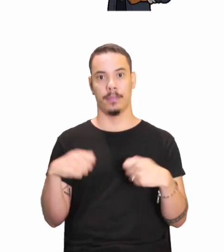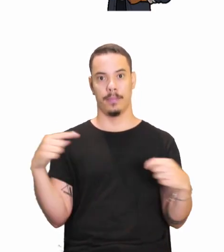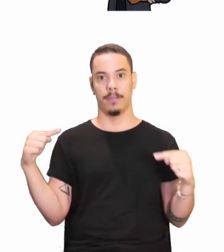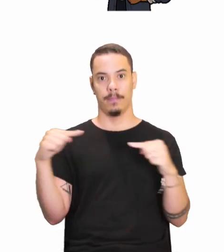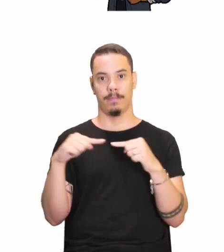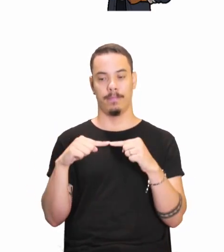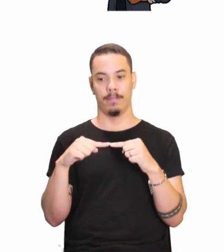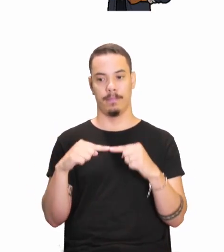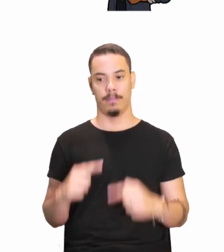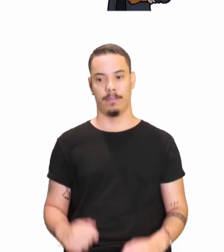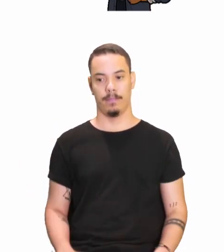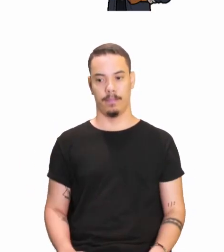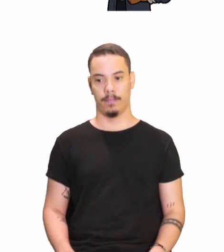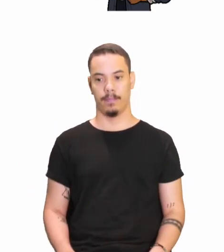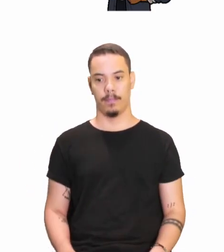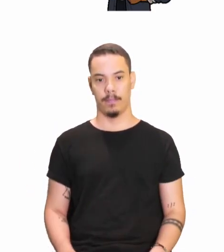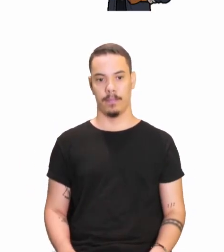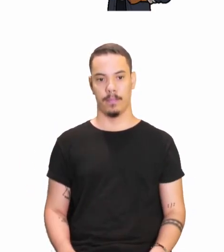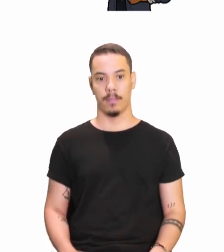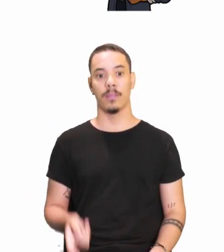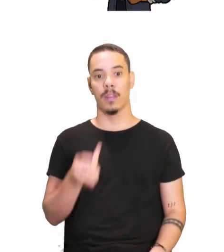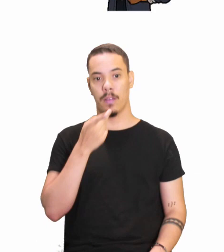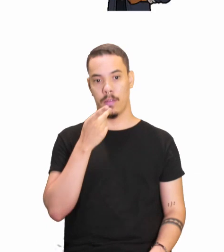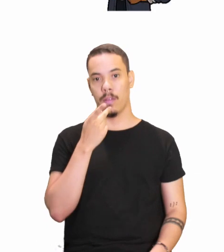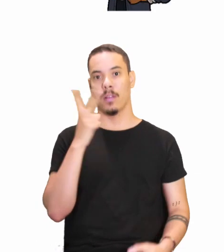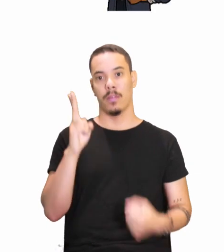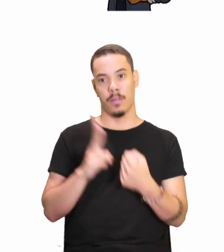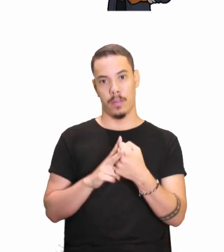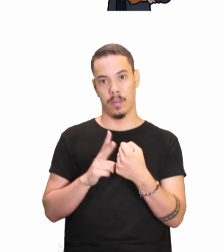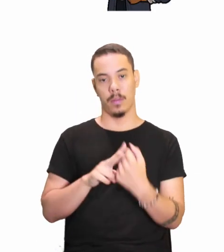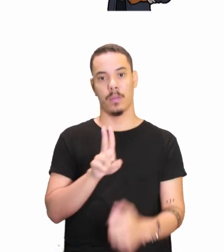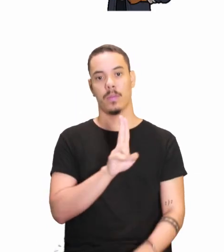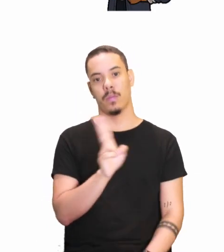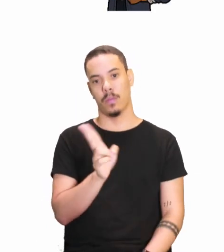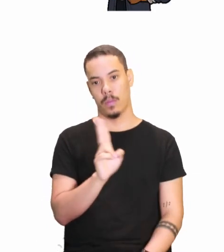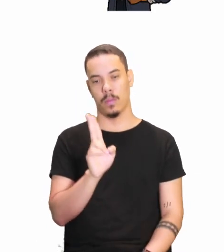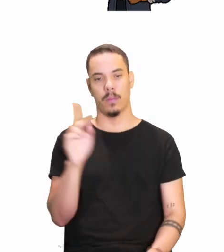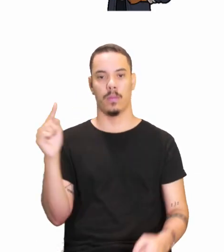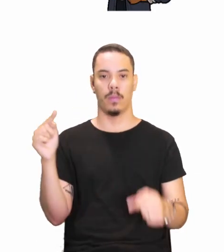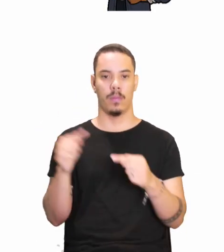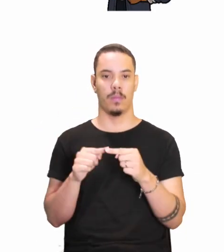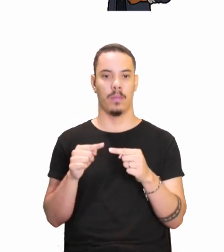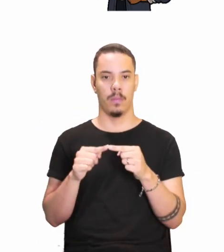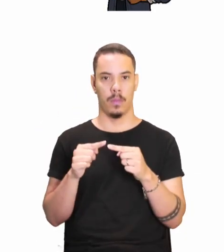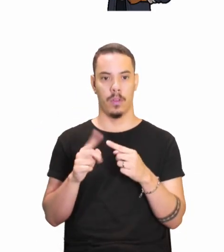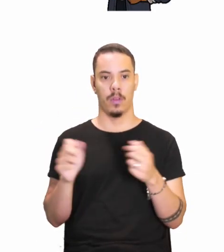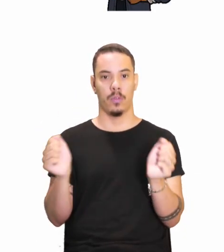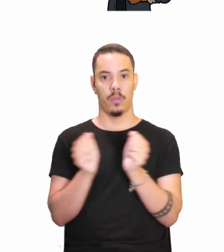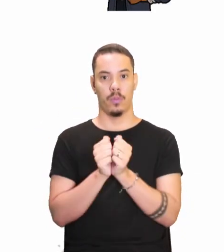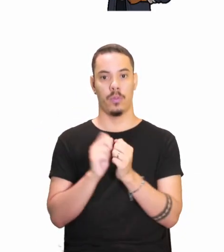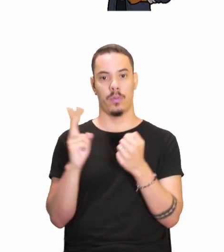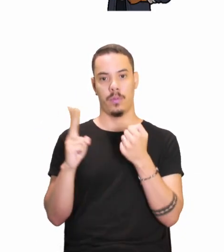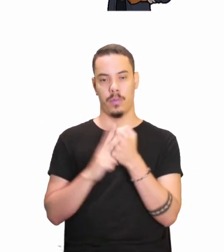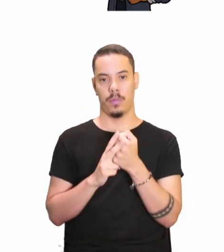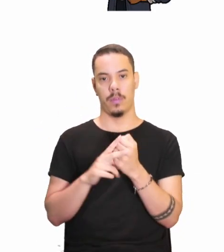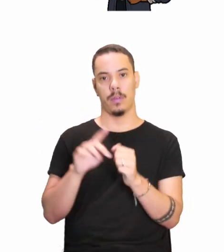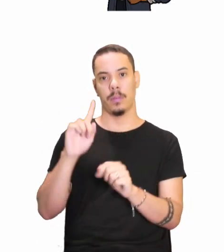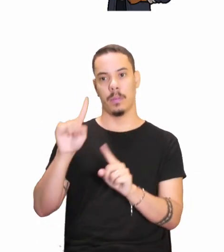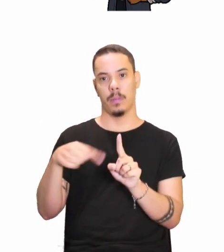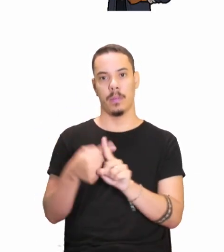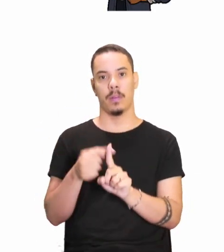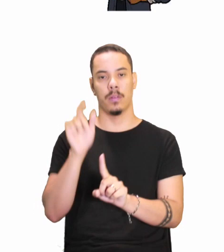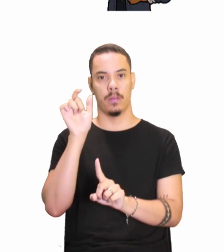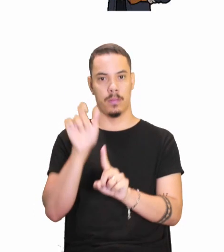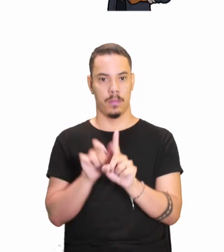concordância. Belezinha? Por isso que fala verbo nominal, concordância do verbo com o